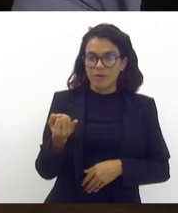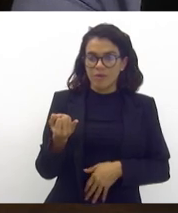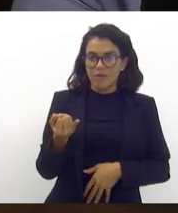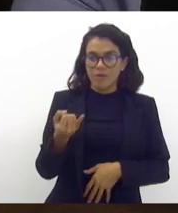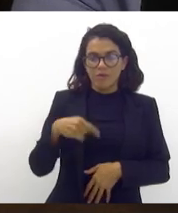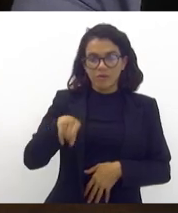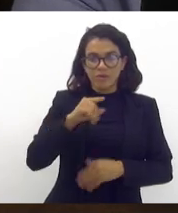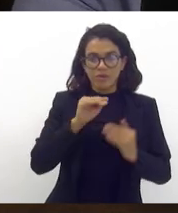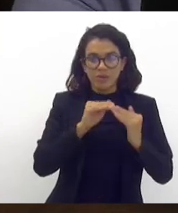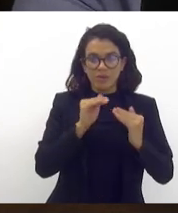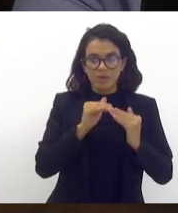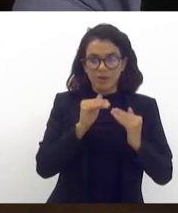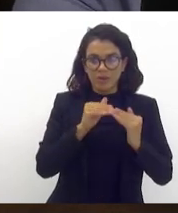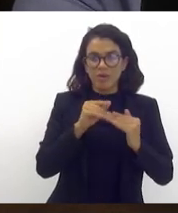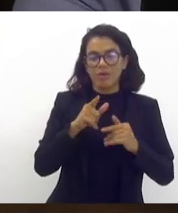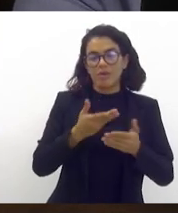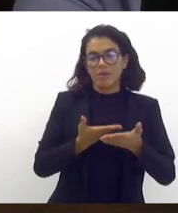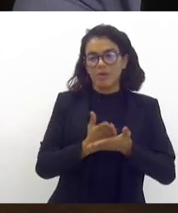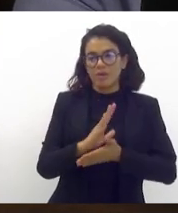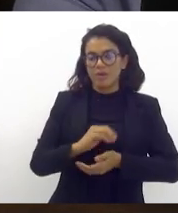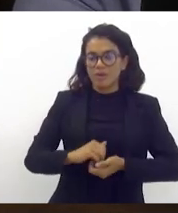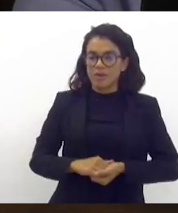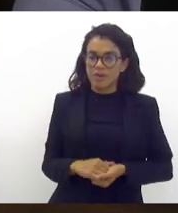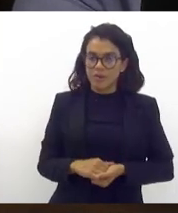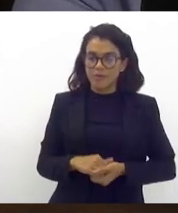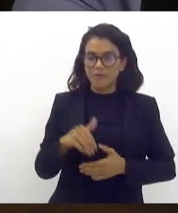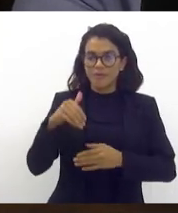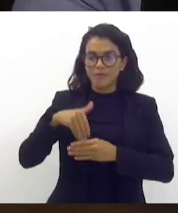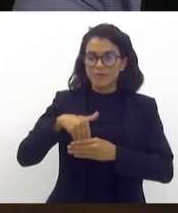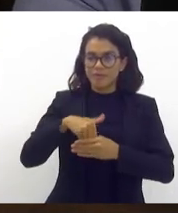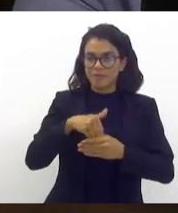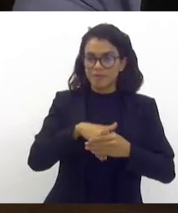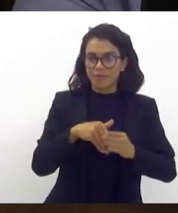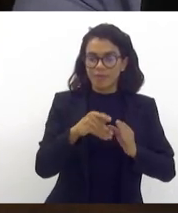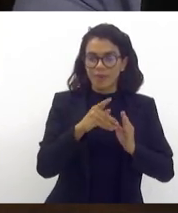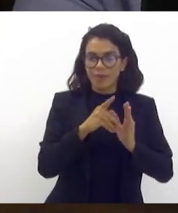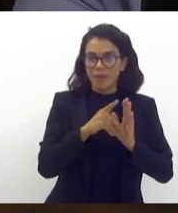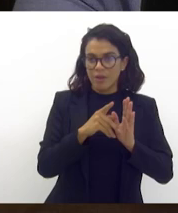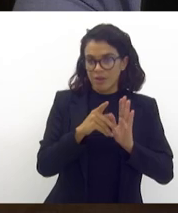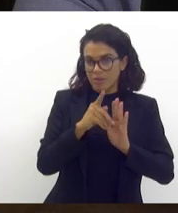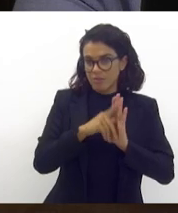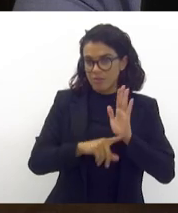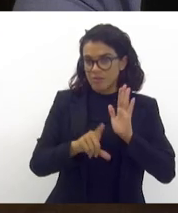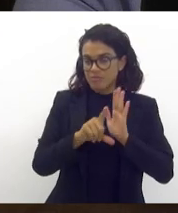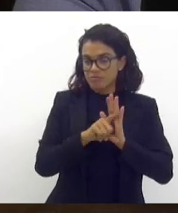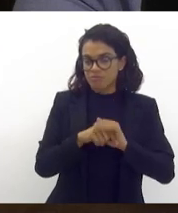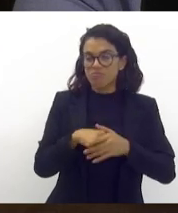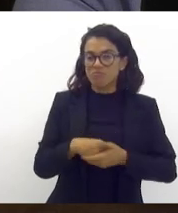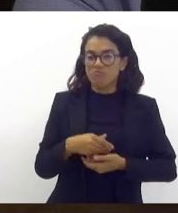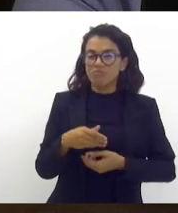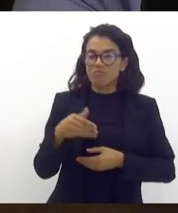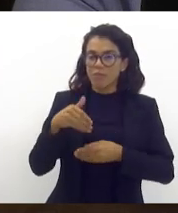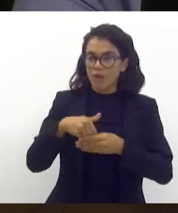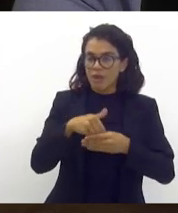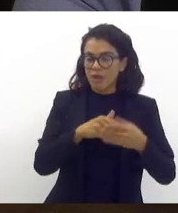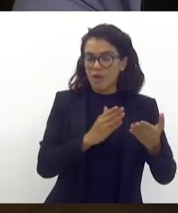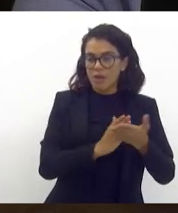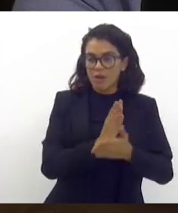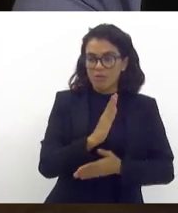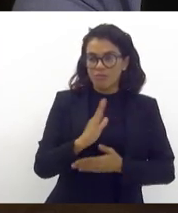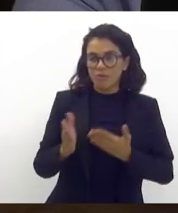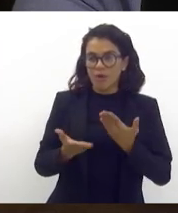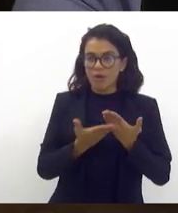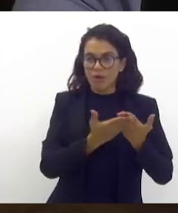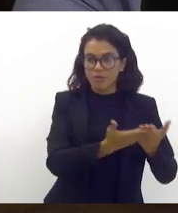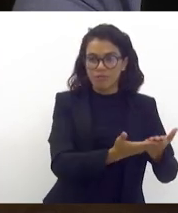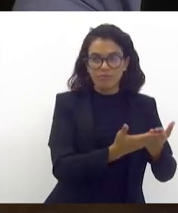Senhores que aprovam, permaneçam como estão. Aprovado. Em votação, projeto assim emendado. Senhores que aprovam, permaneçam como estão. Aprovado. Vai a redação